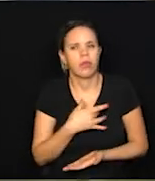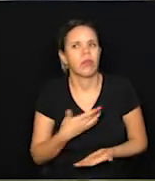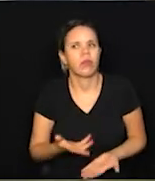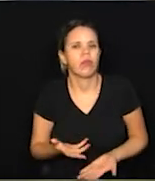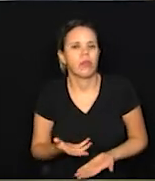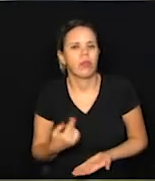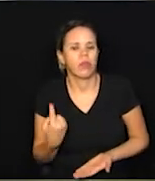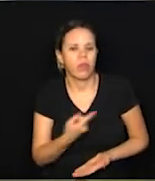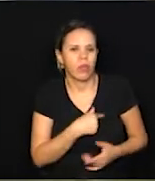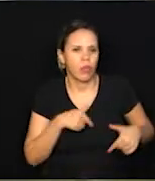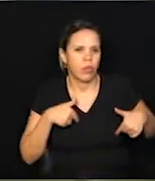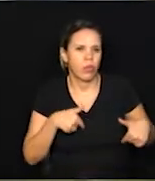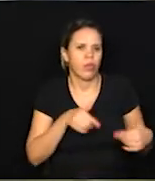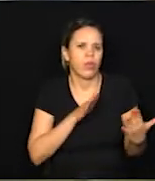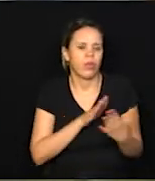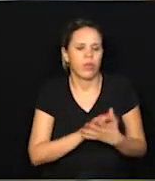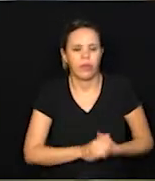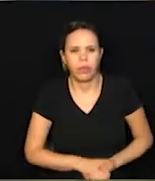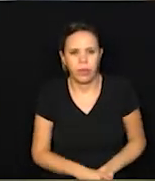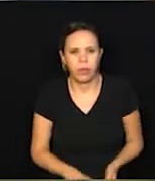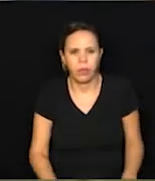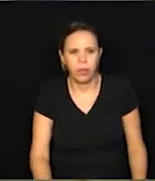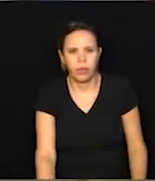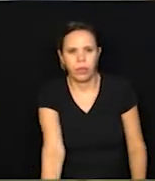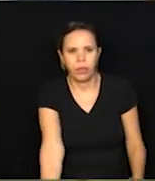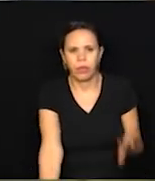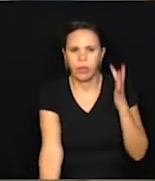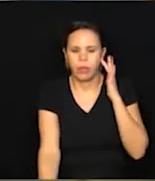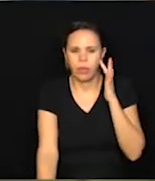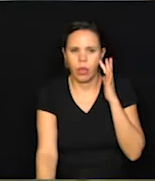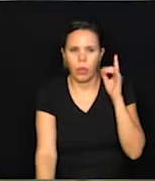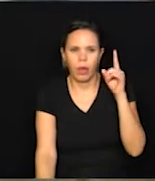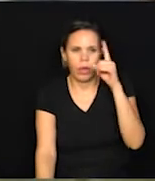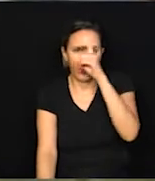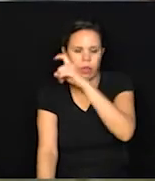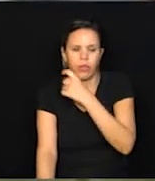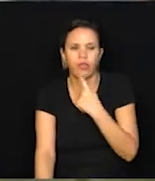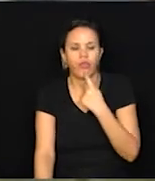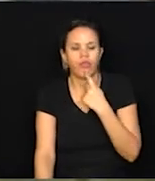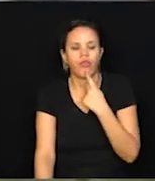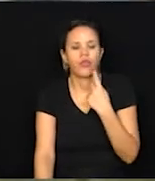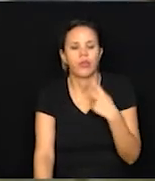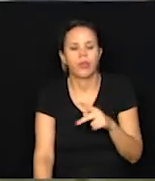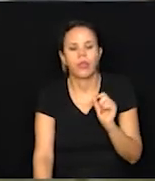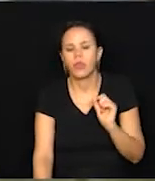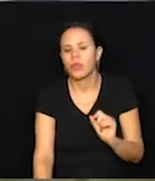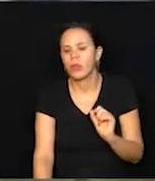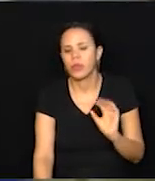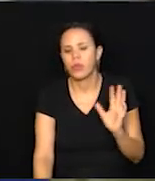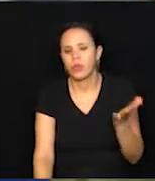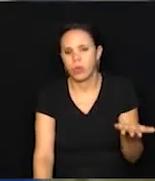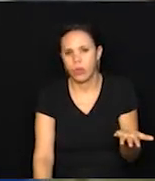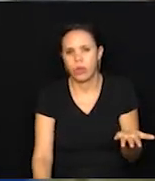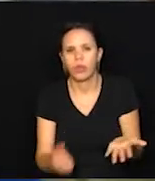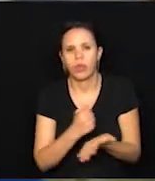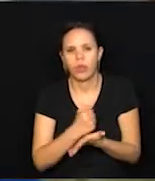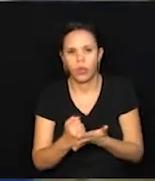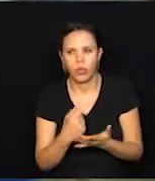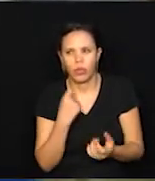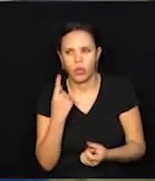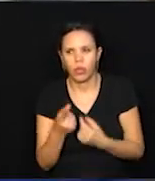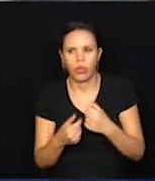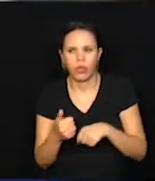nós enfrentamos uma questão que eu julgo complicada em Campinas, né? Embora tenha contratado alguns